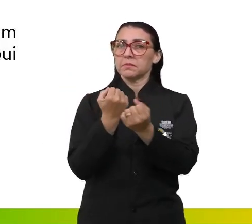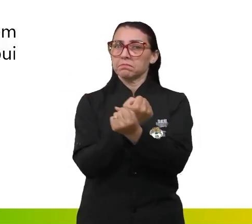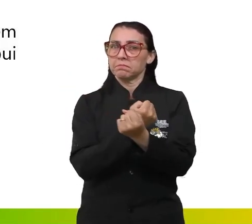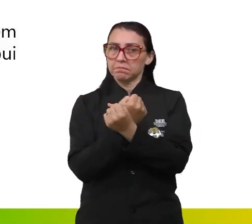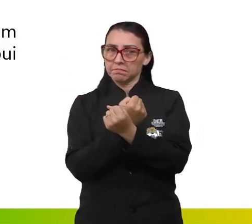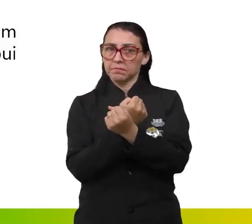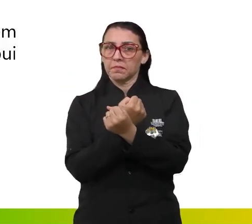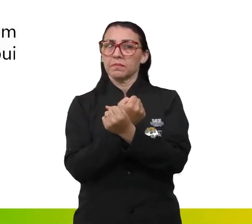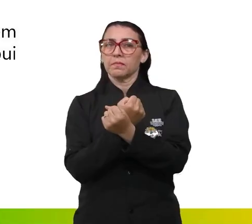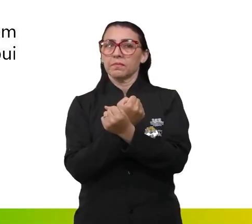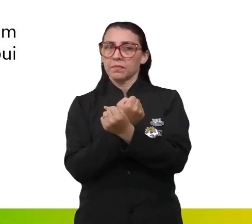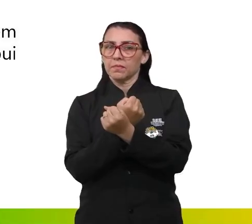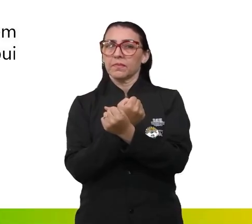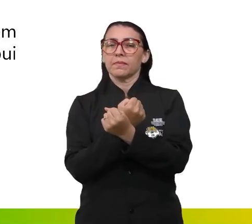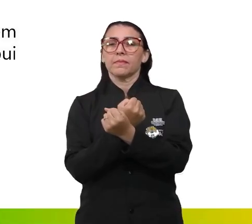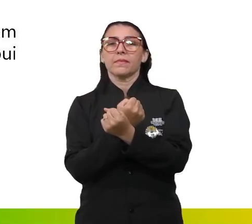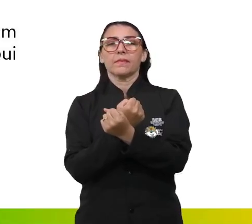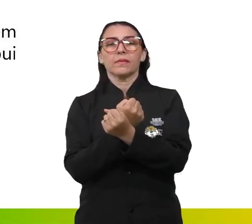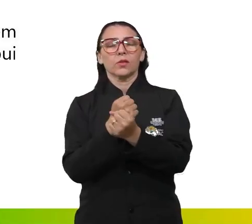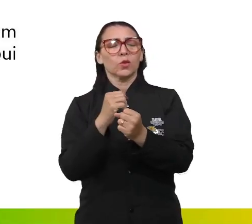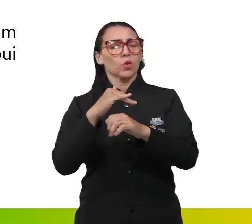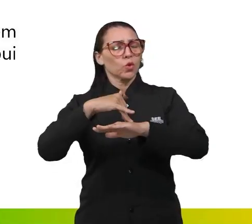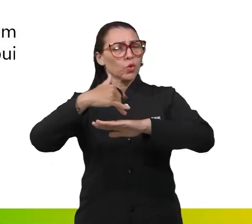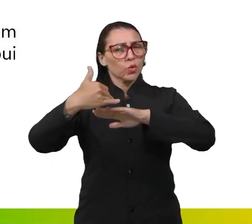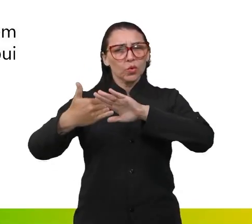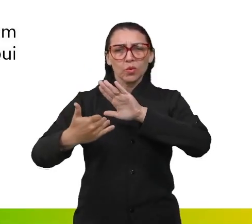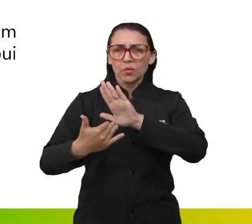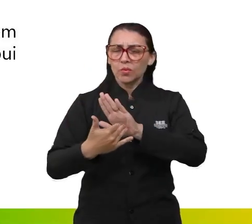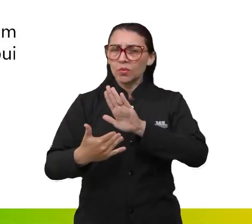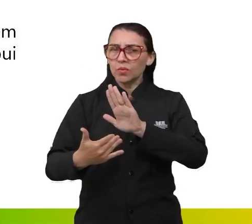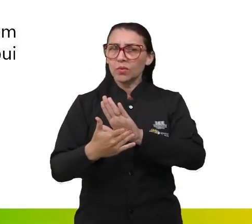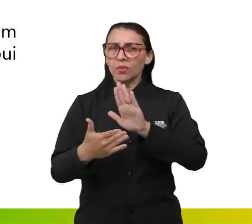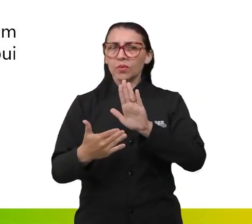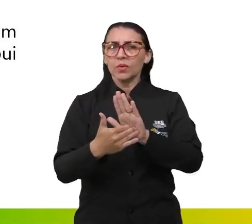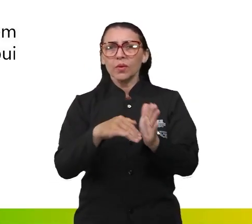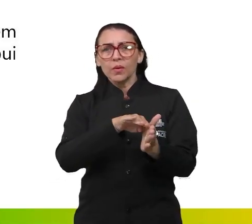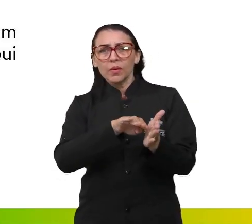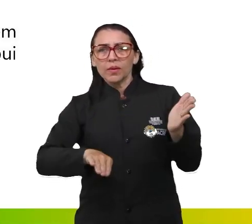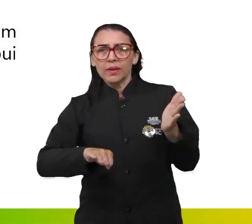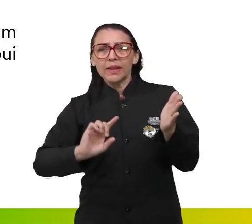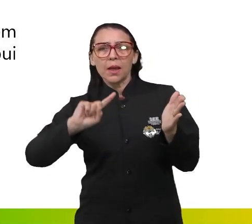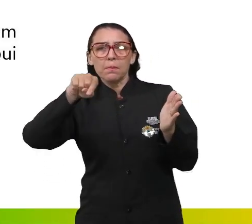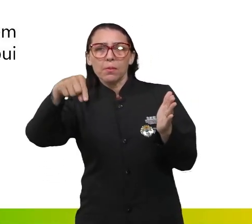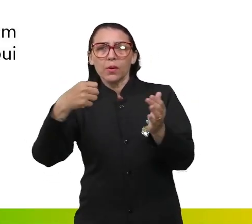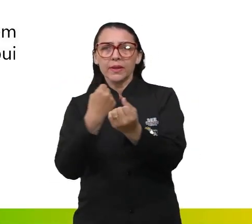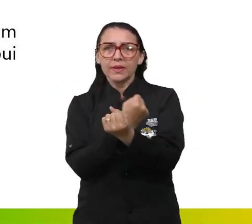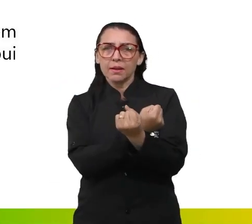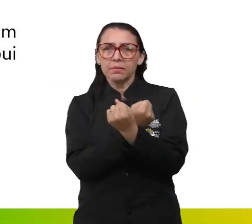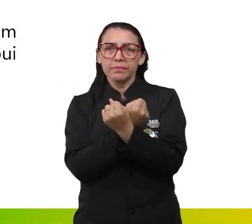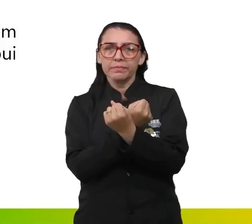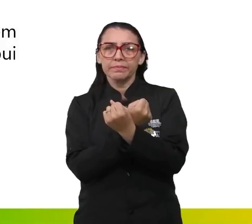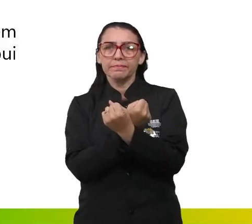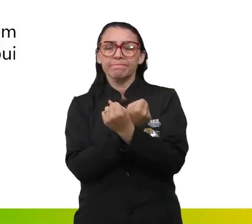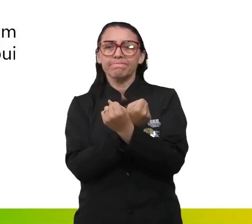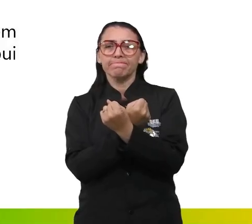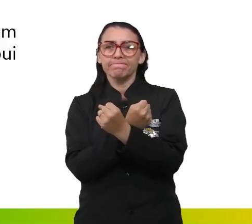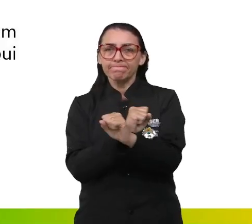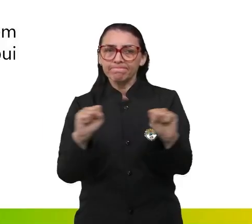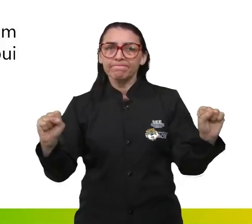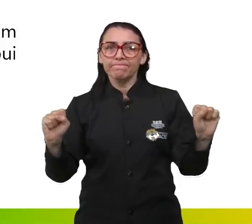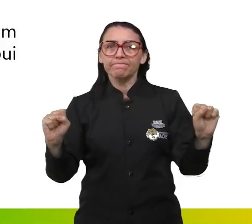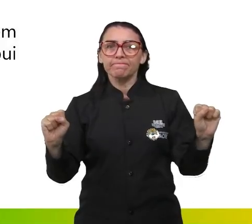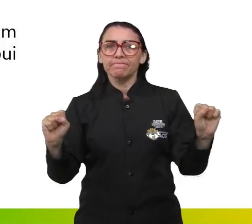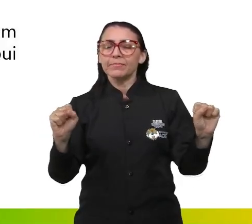à escravidão foram totalmente erradicadas após a abolição da